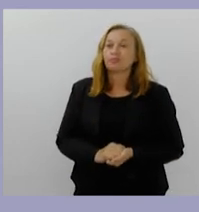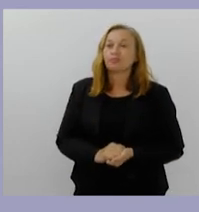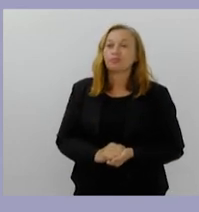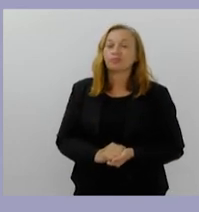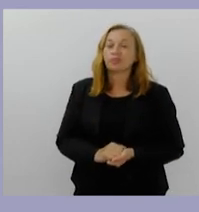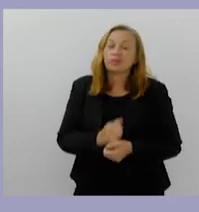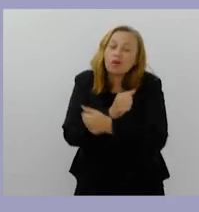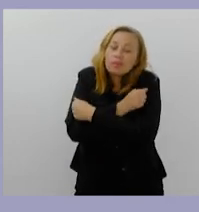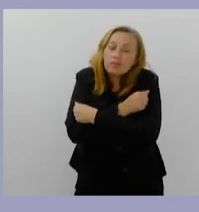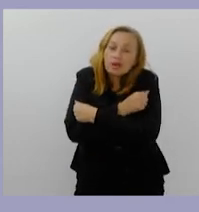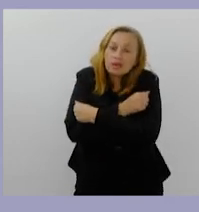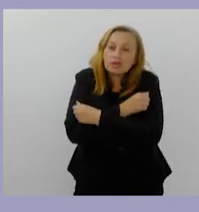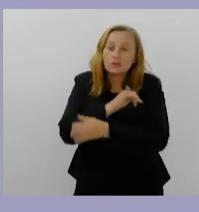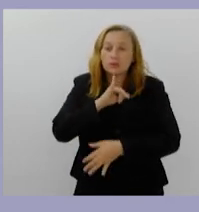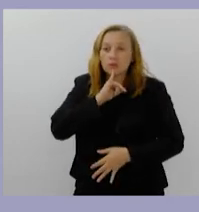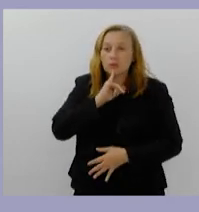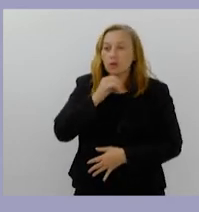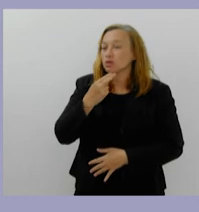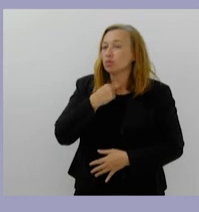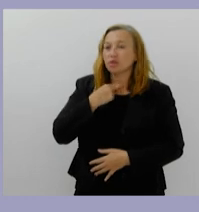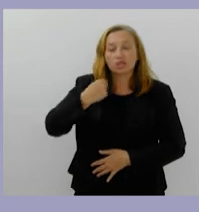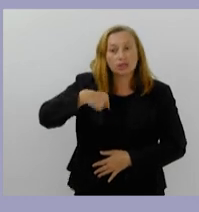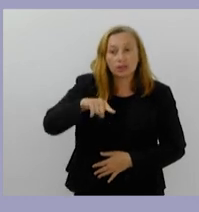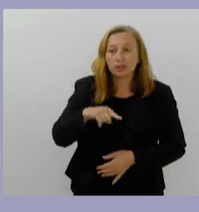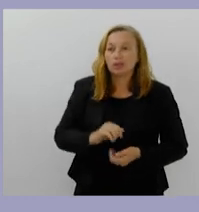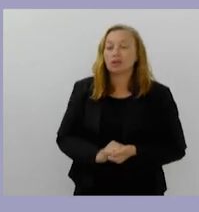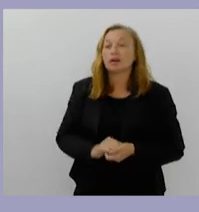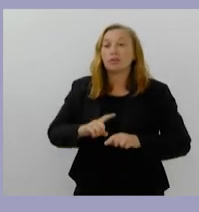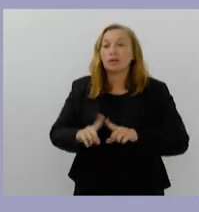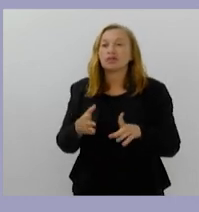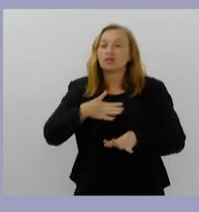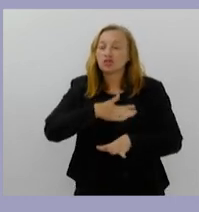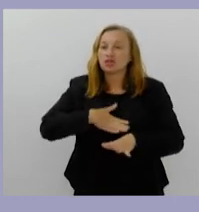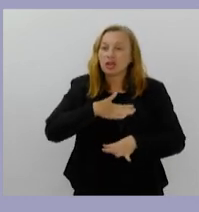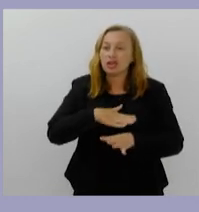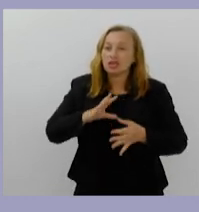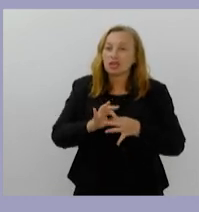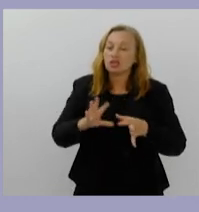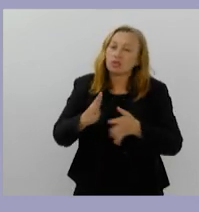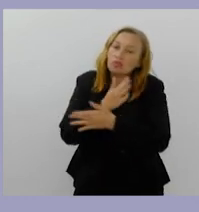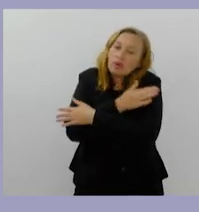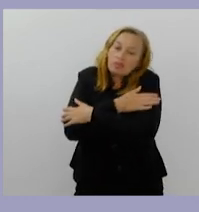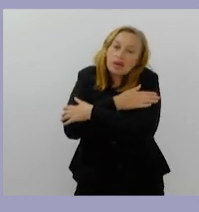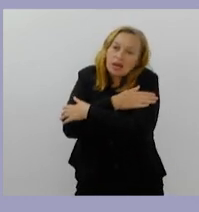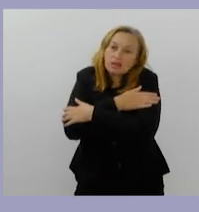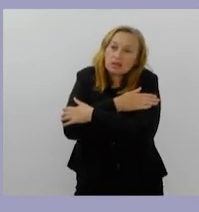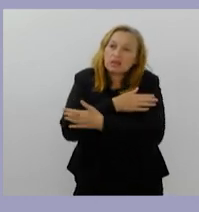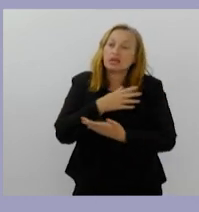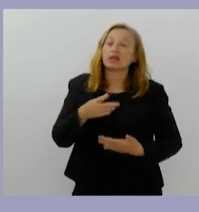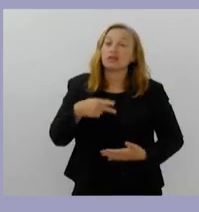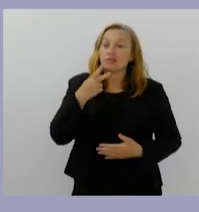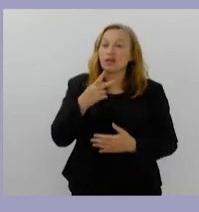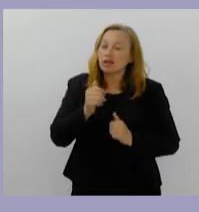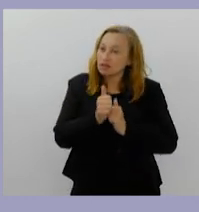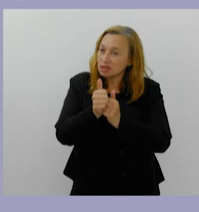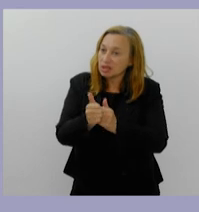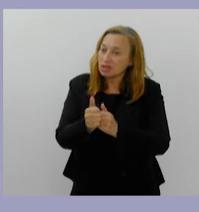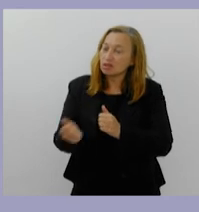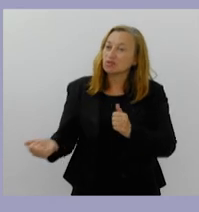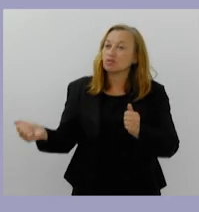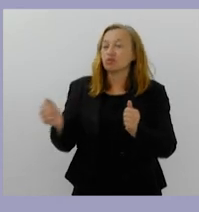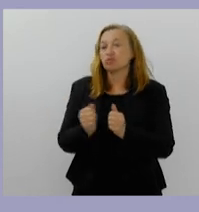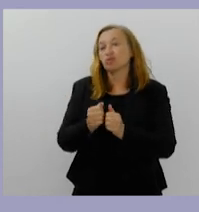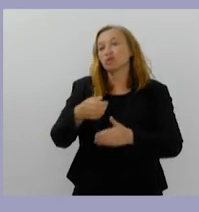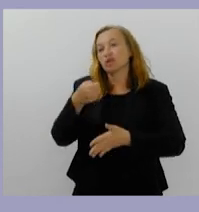um grande abraço. Infelizmente eu não pude estar presente, mas gostaria de deixar aqui meu grande abraço e de dizer que nós seguimos juntos nessa